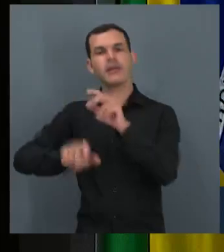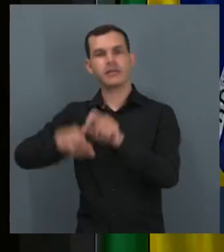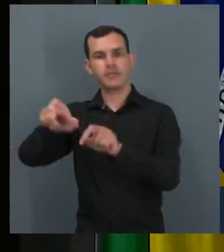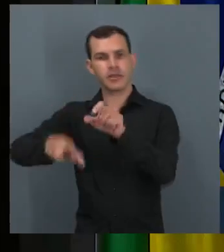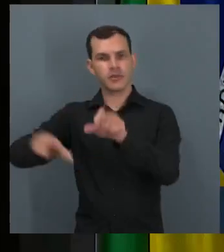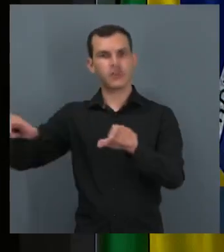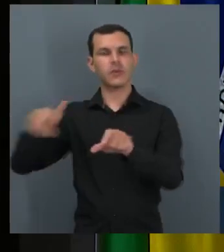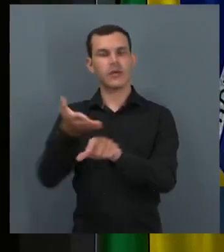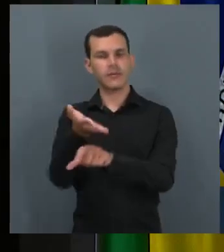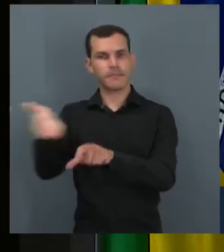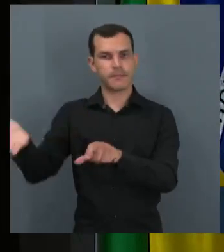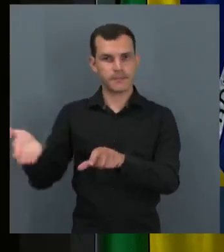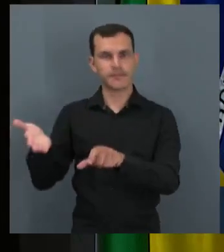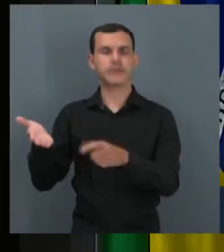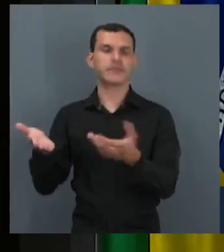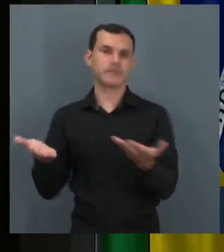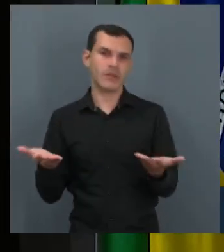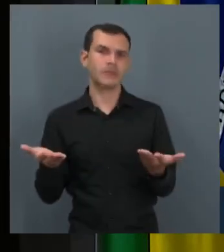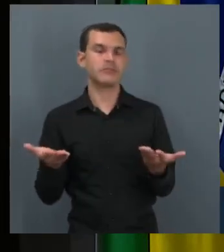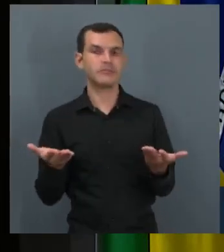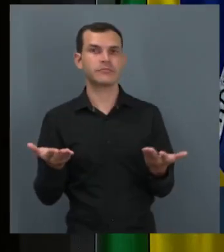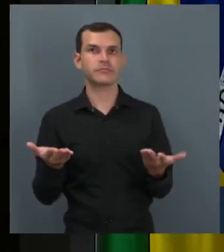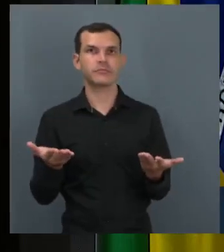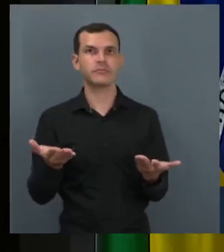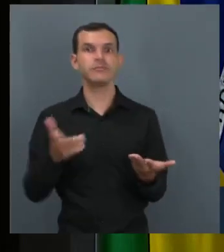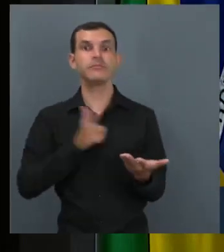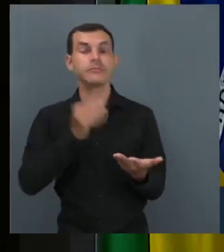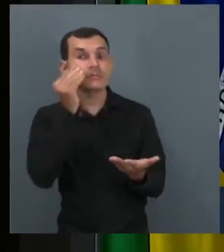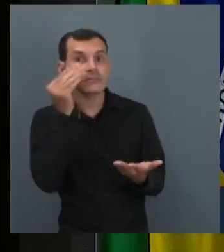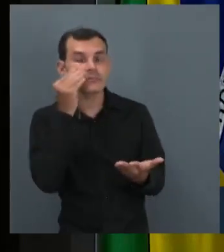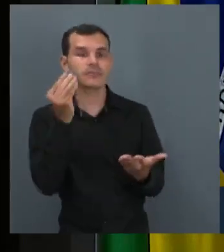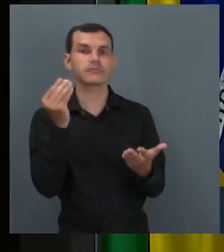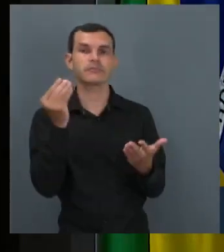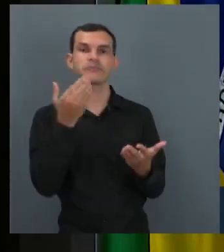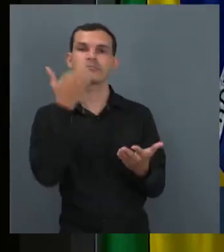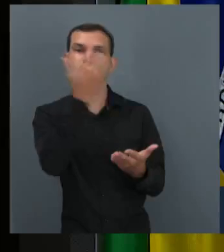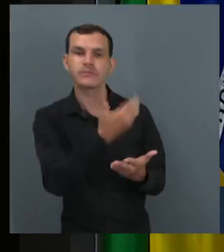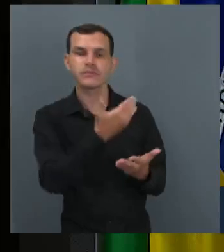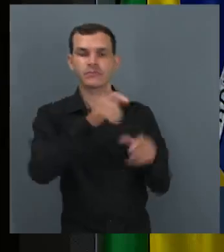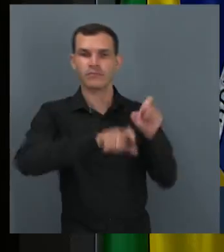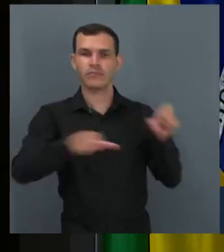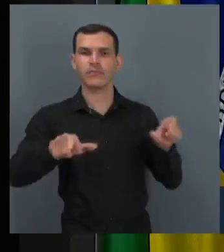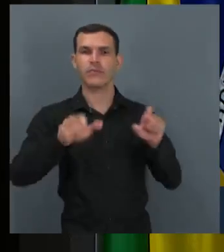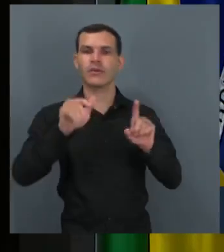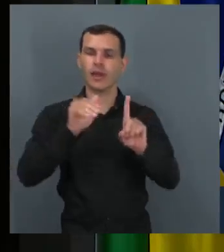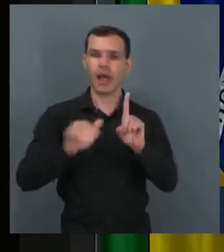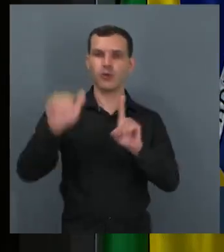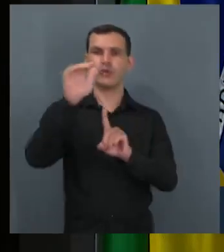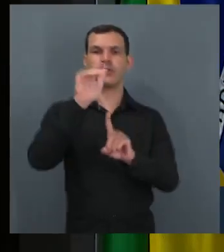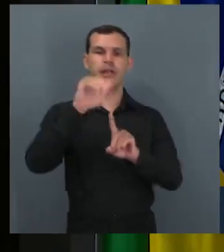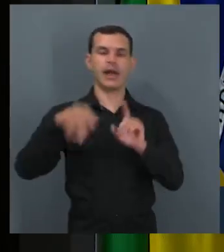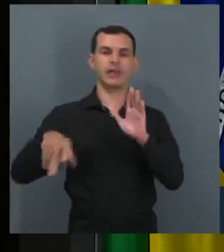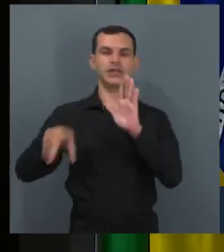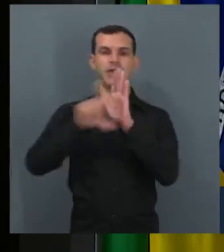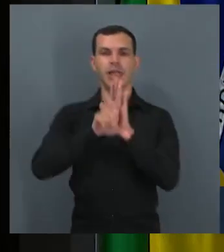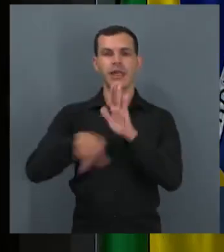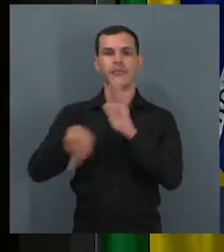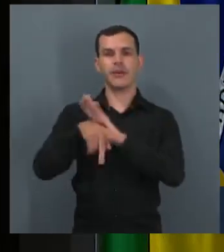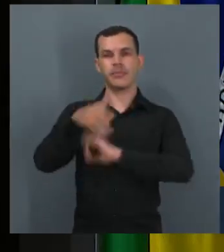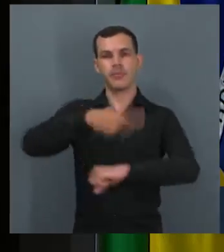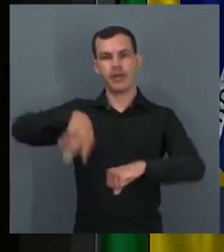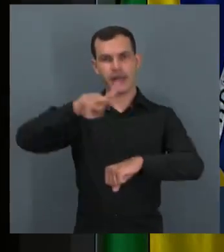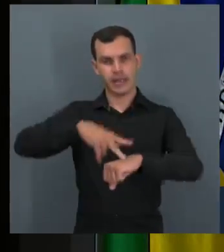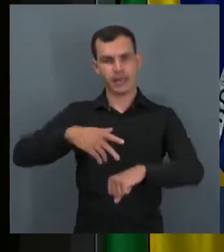que, de uma certa forma, buscaram as autoridades, né, dentro do que estipula a lei argentina, pedindo o